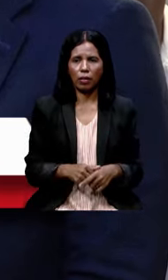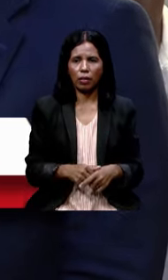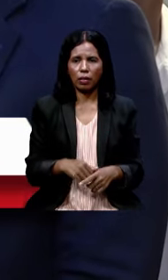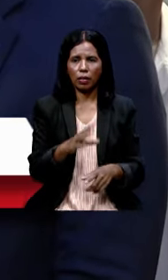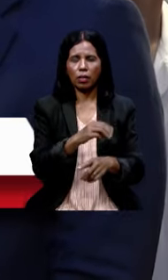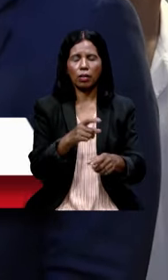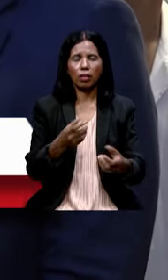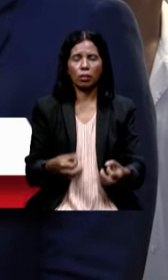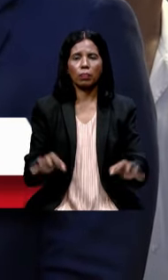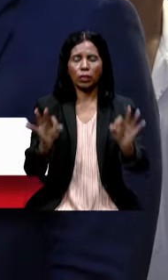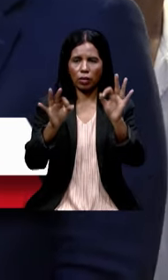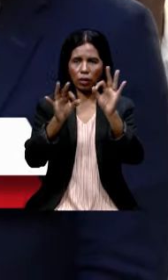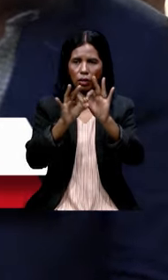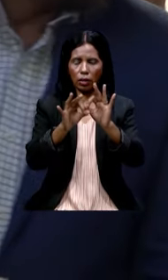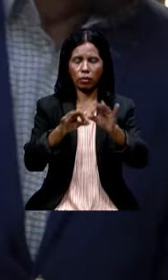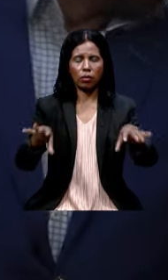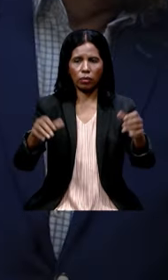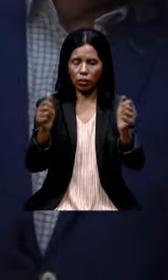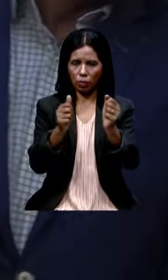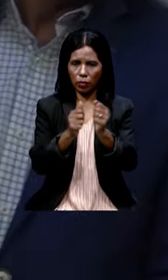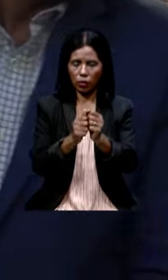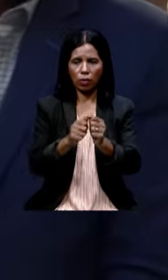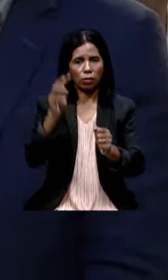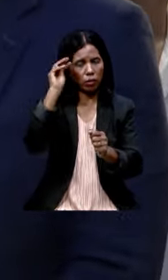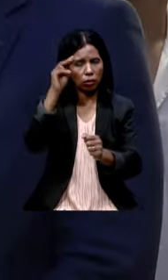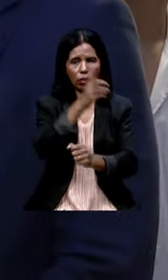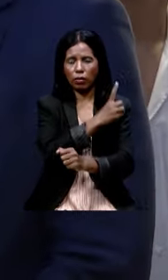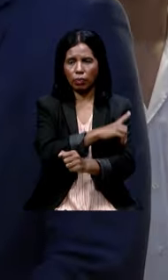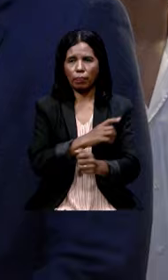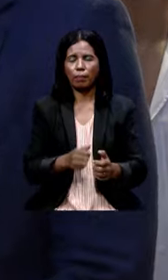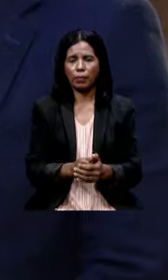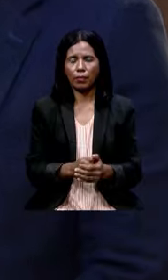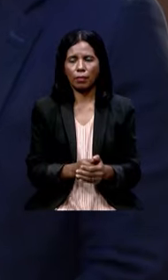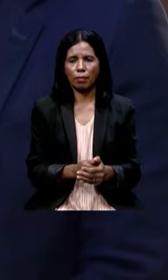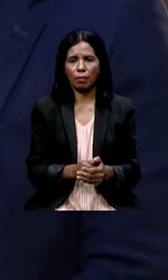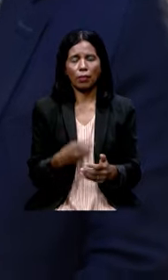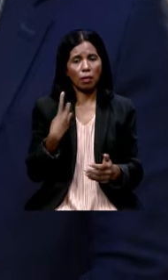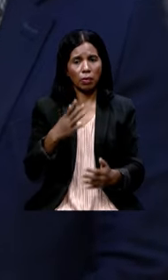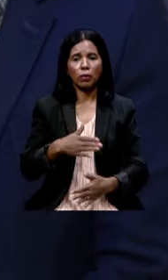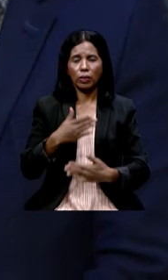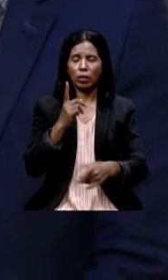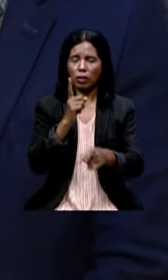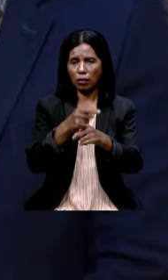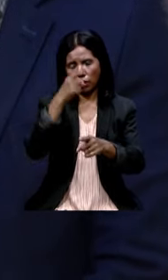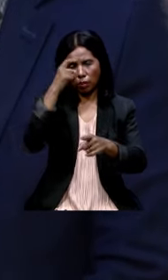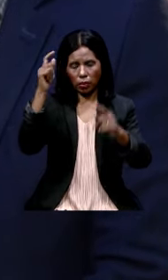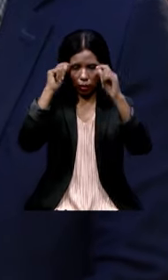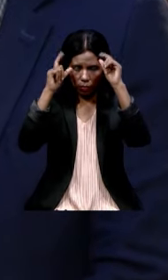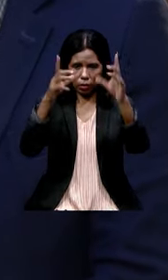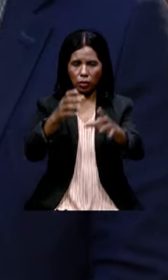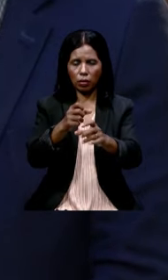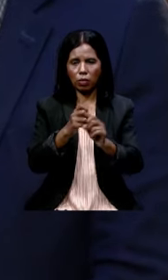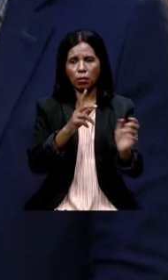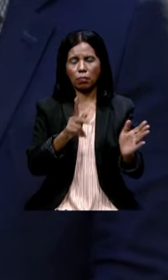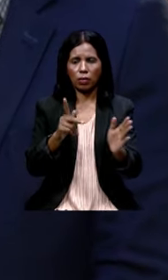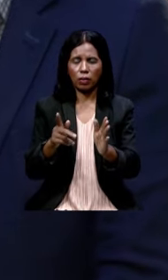a priority for the French government. Importante deve estar tamba Timor si mo piana